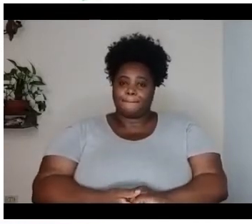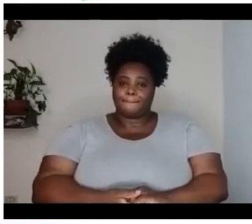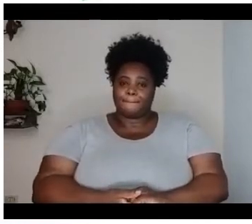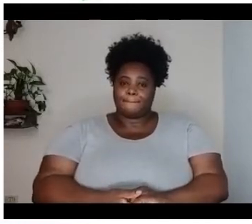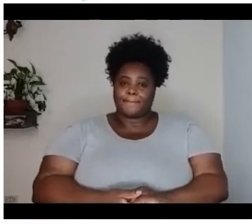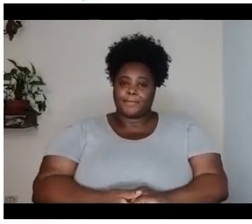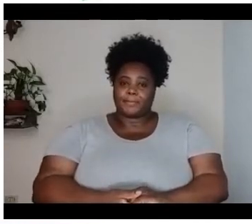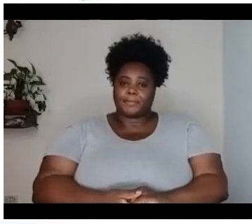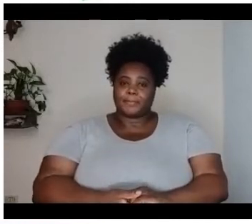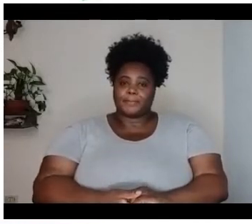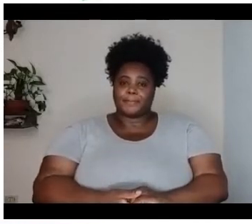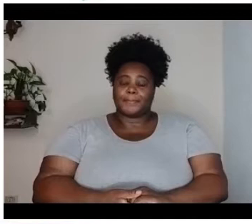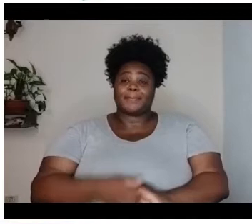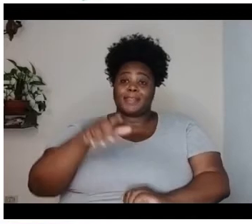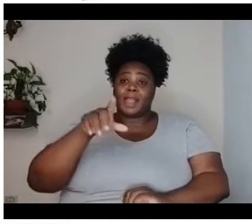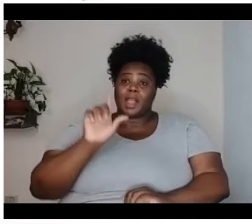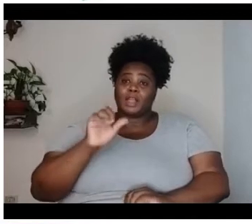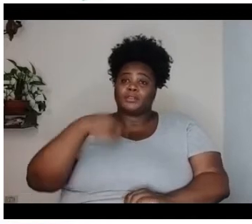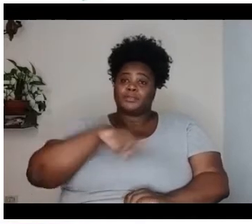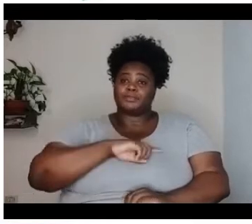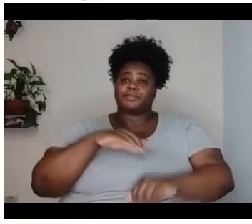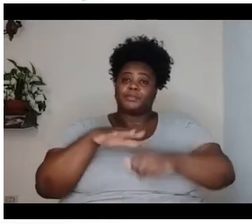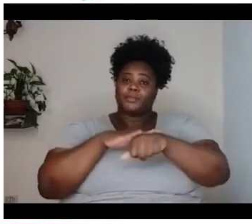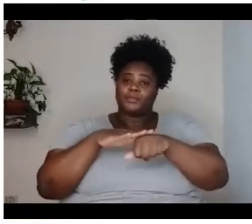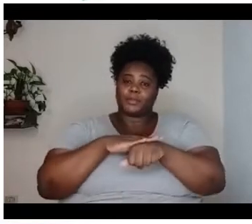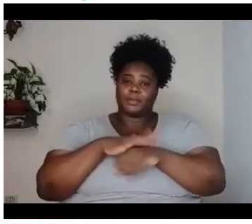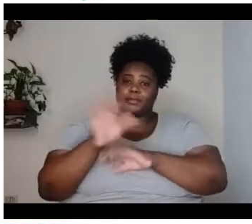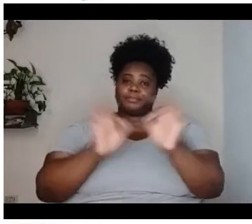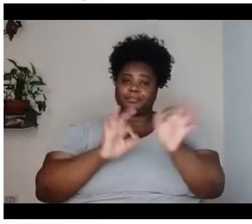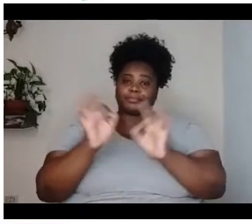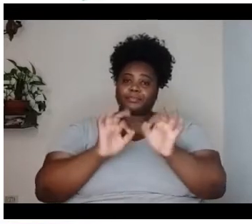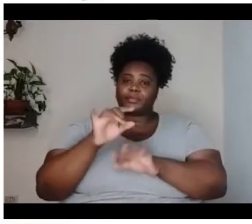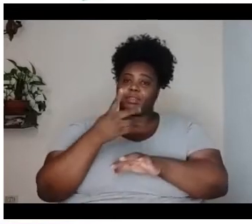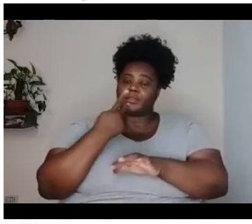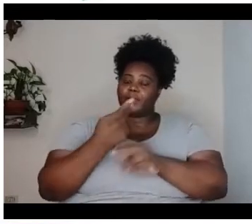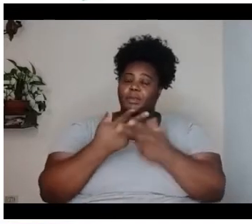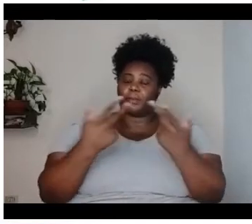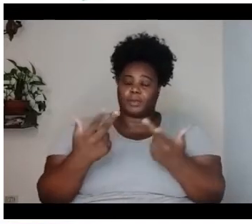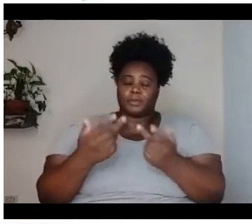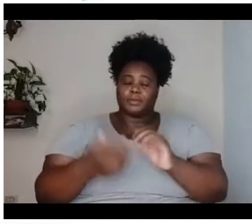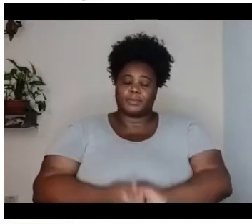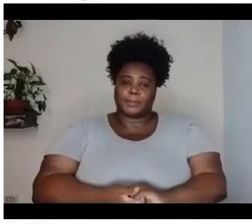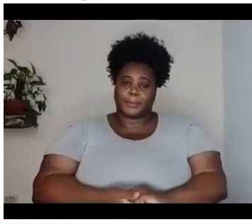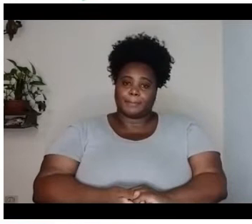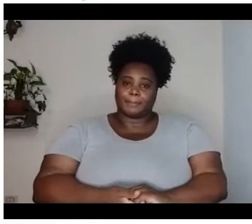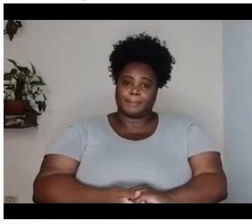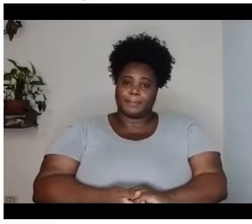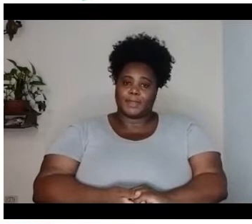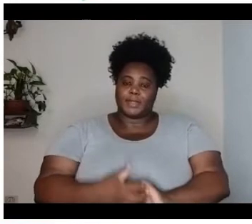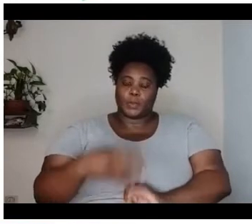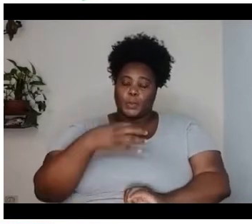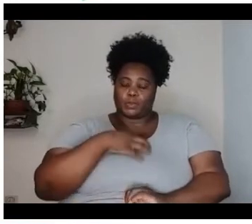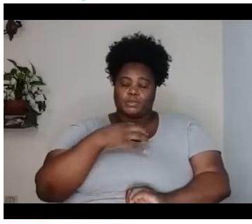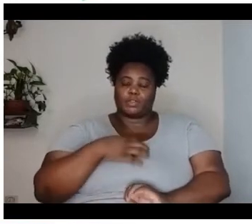Mais cedo a gente, quando estava trocando uma ideia, se preparando, você falou uma coisa que ficou comigo, assim,